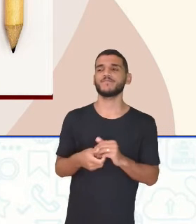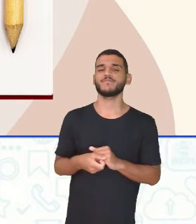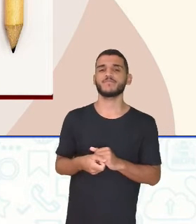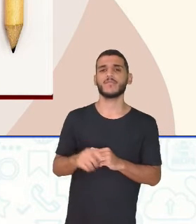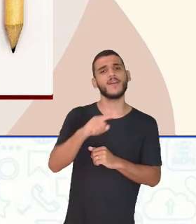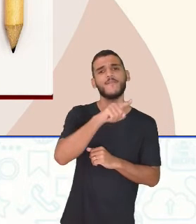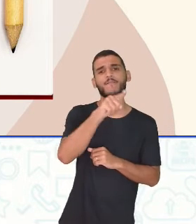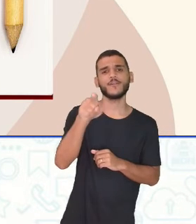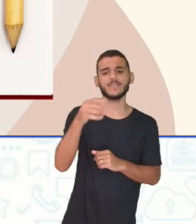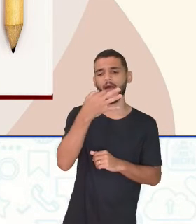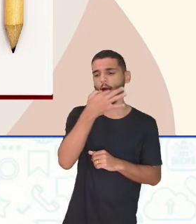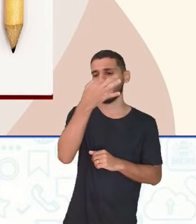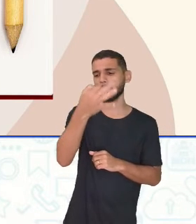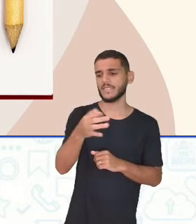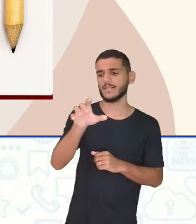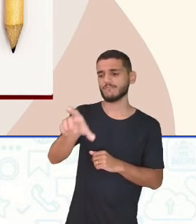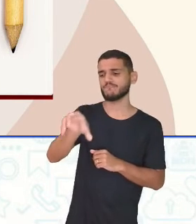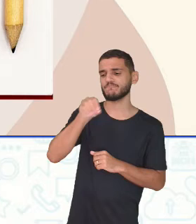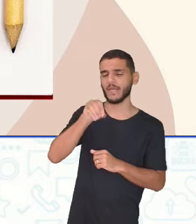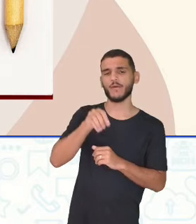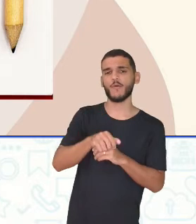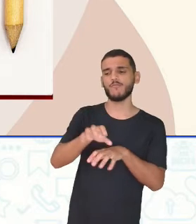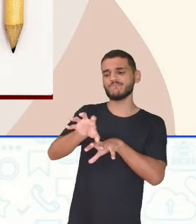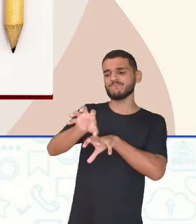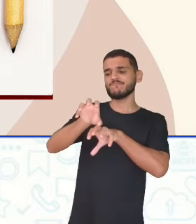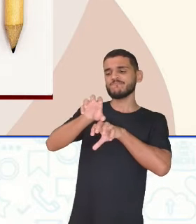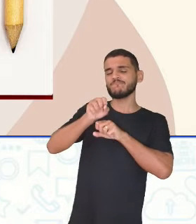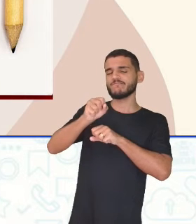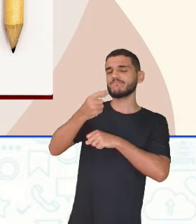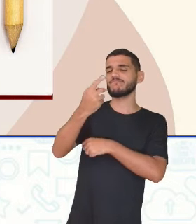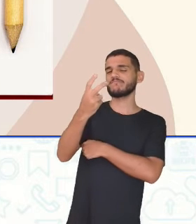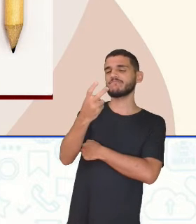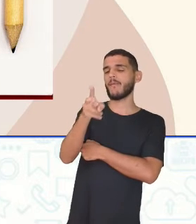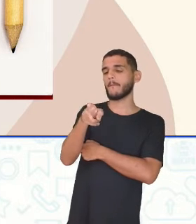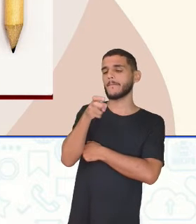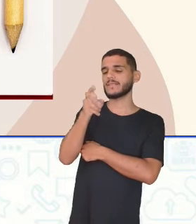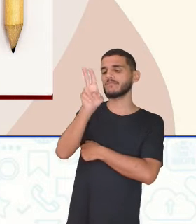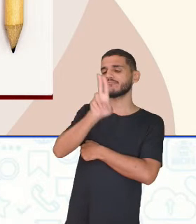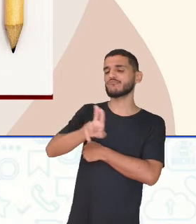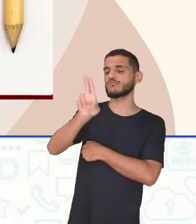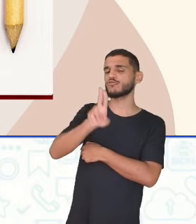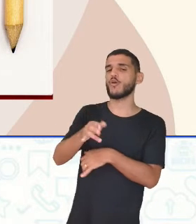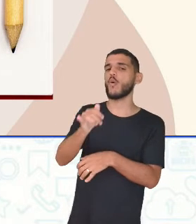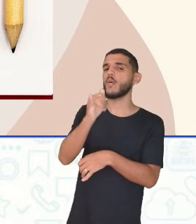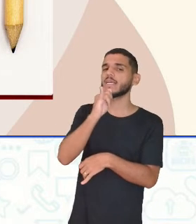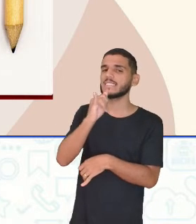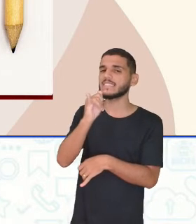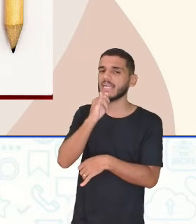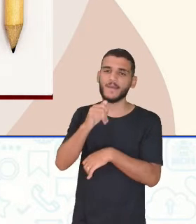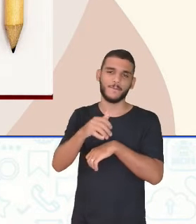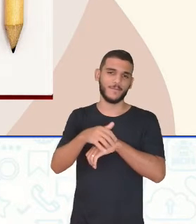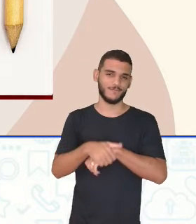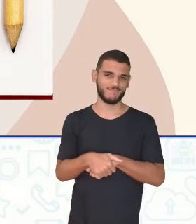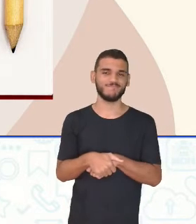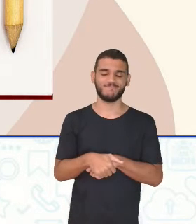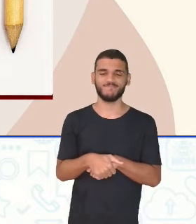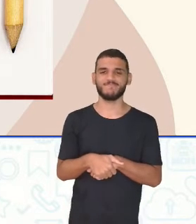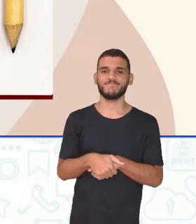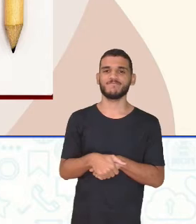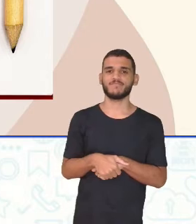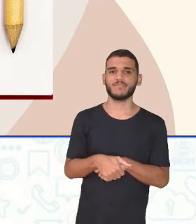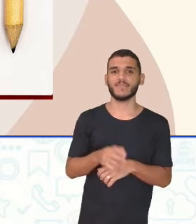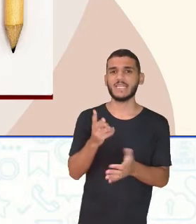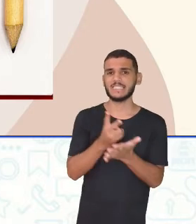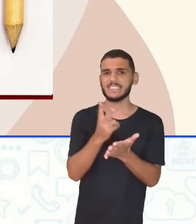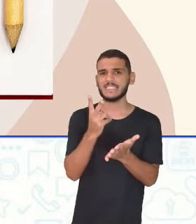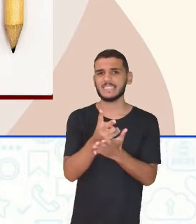você falar não me influencia tanto, mas o seu exemplo, você tem que dar exemplo. Você tem que dar exemplo. É justamente, é um